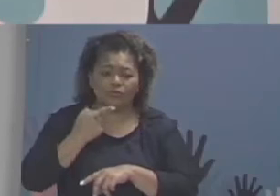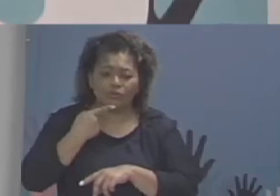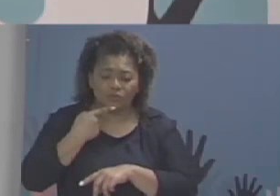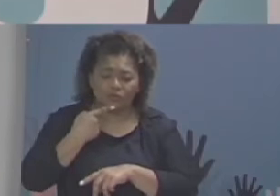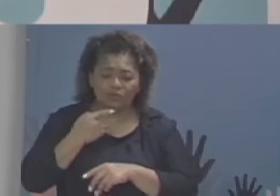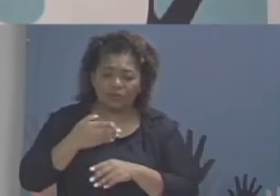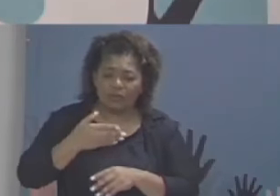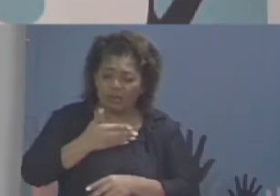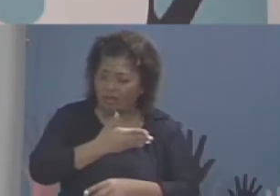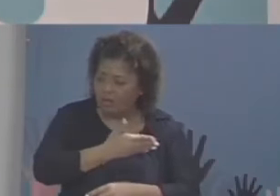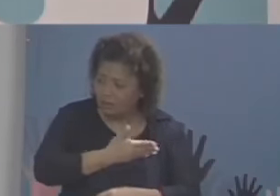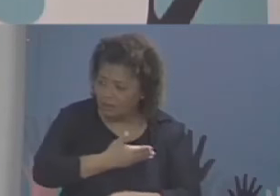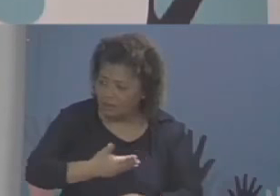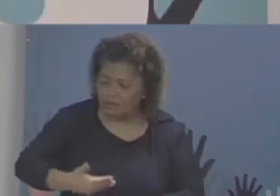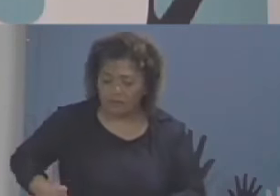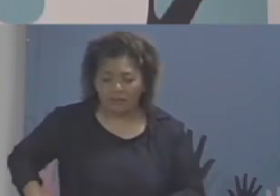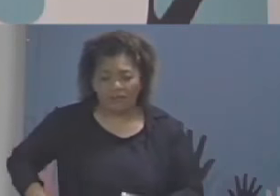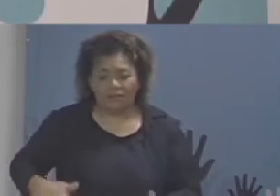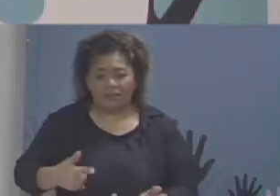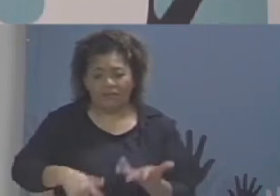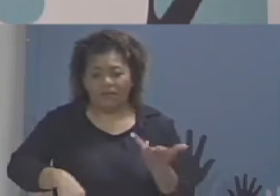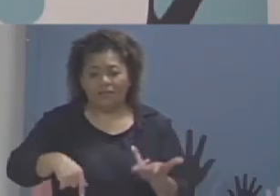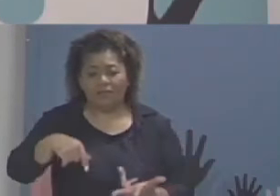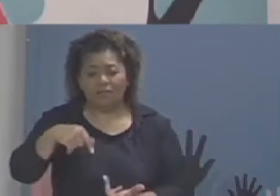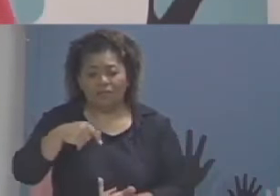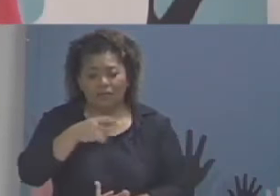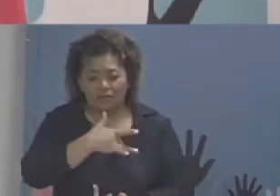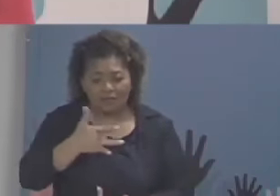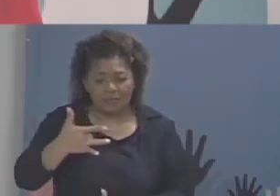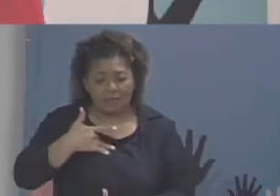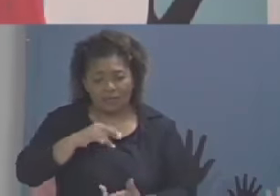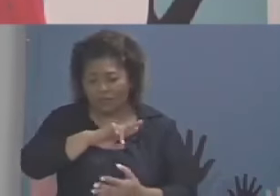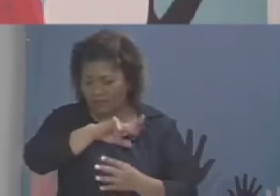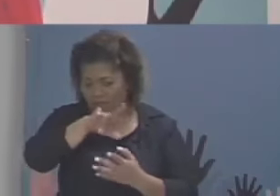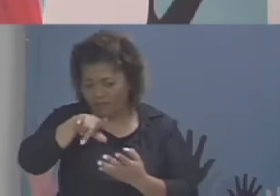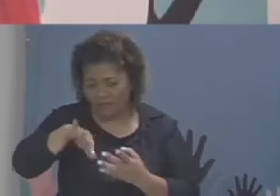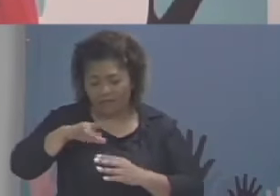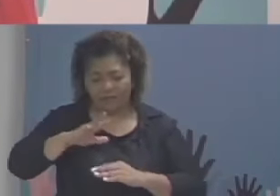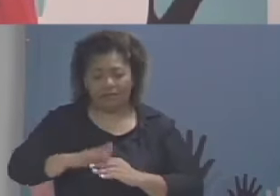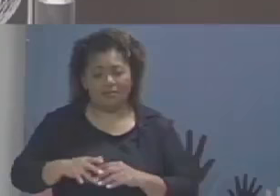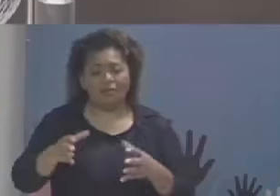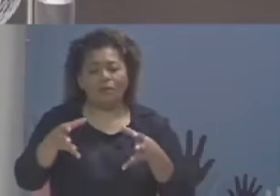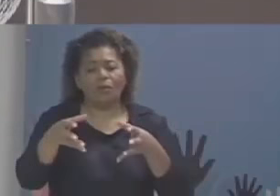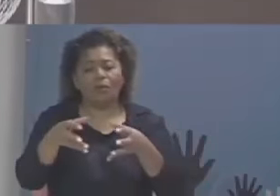públicas. Obrigado, candidato. Vamos ao próximo sorteio.